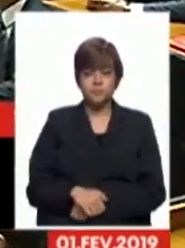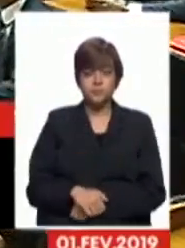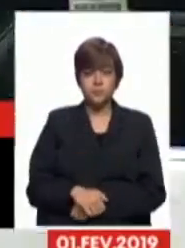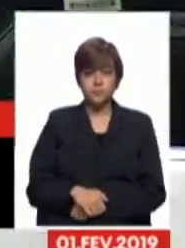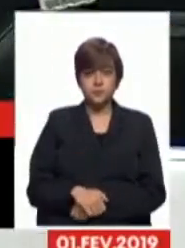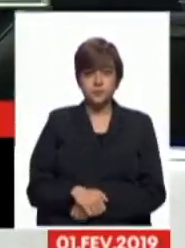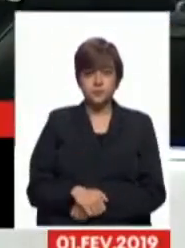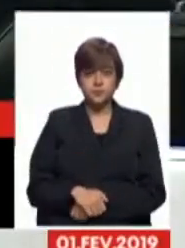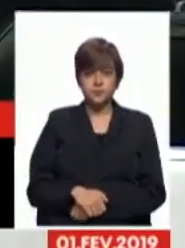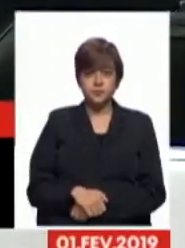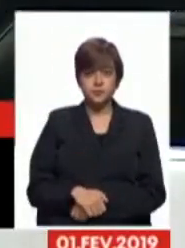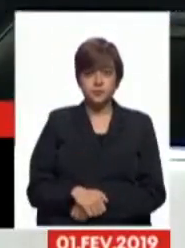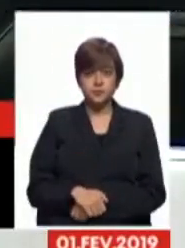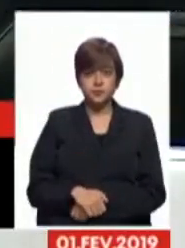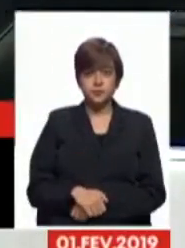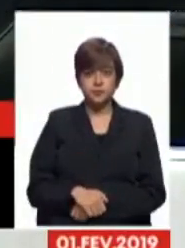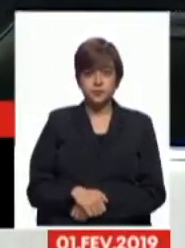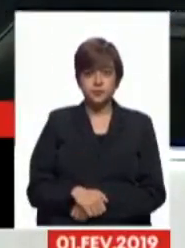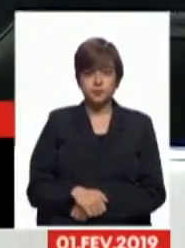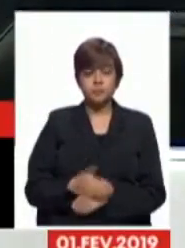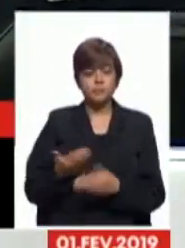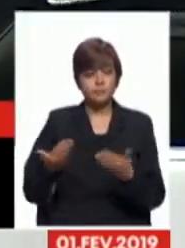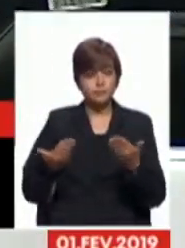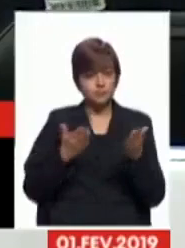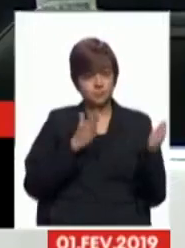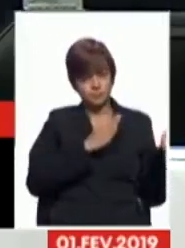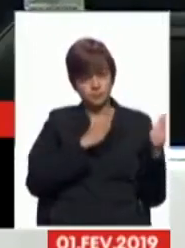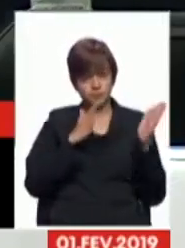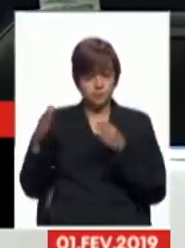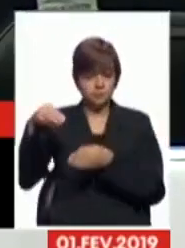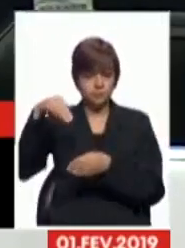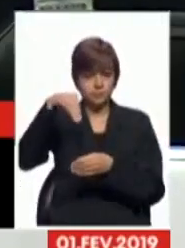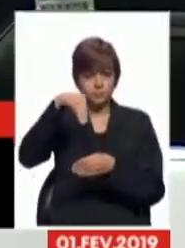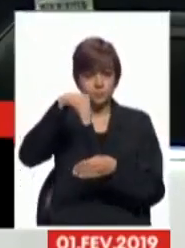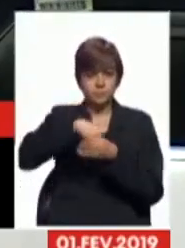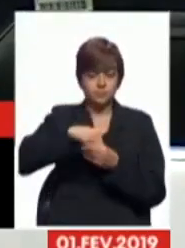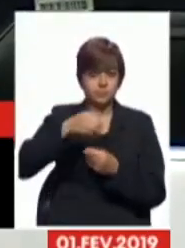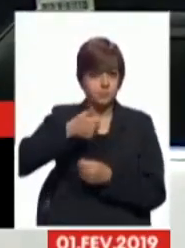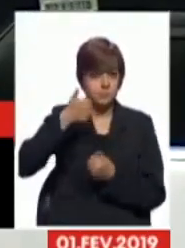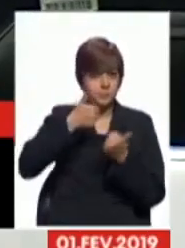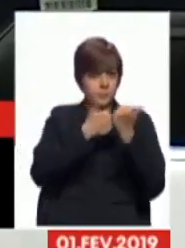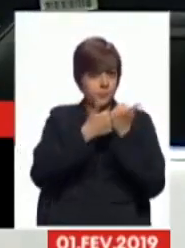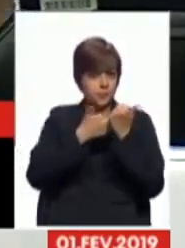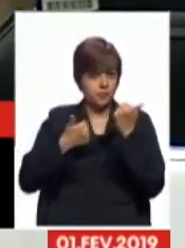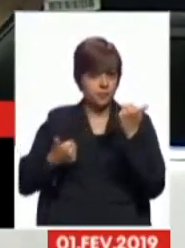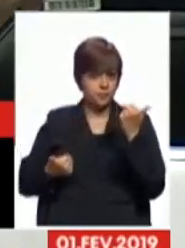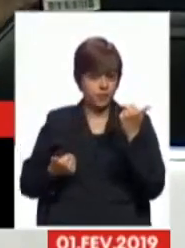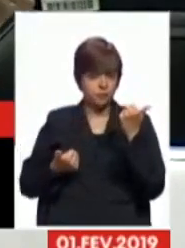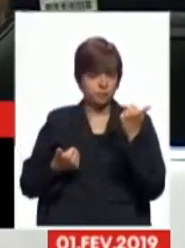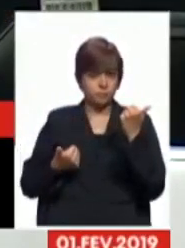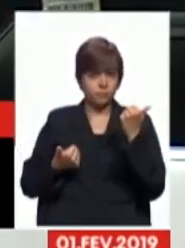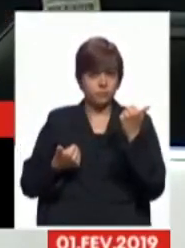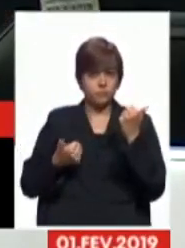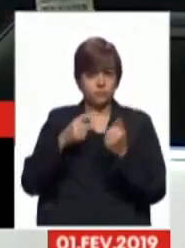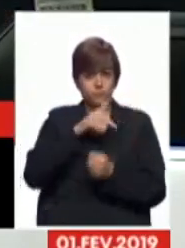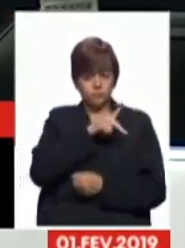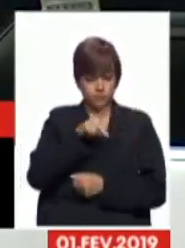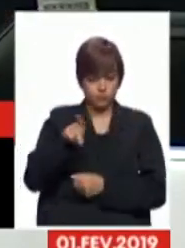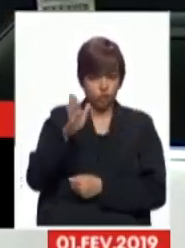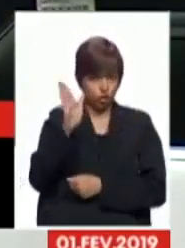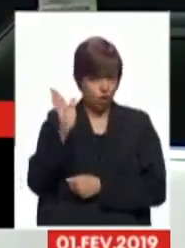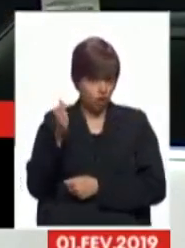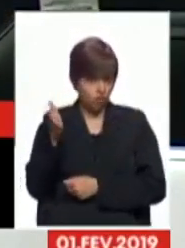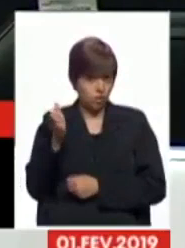Nós estamos em votação, nós estamos no processo de votação para o cargo de primeiro vice-presidente. Já foi eleito o presidente e